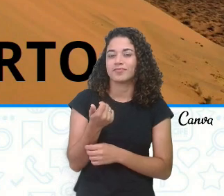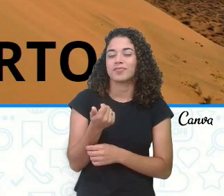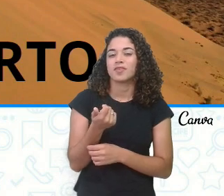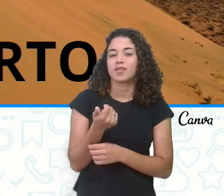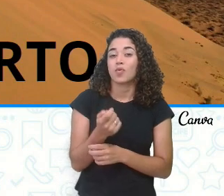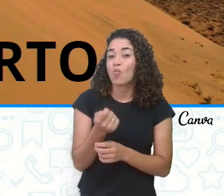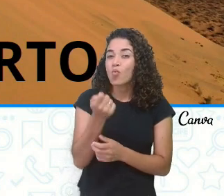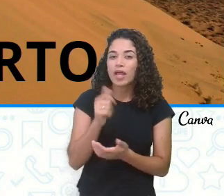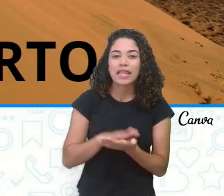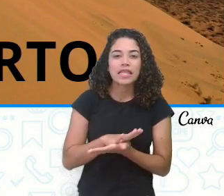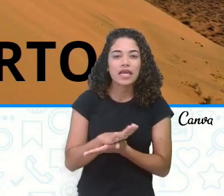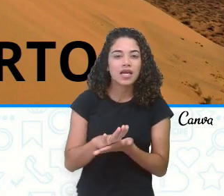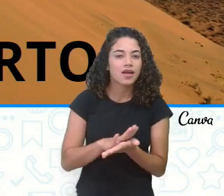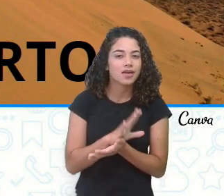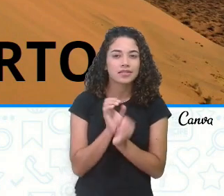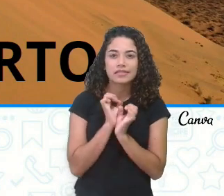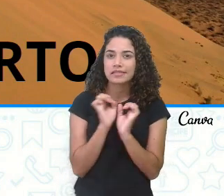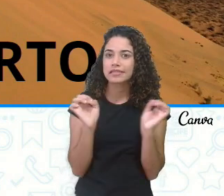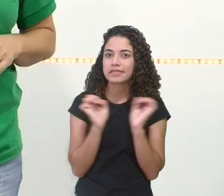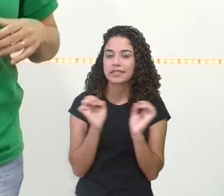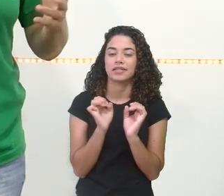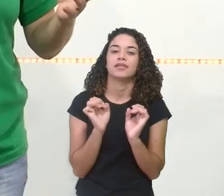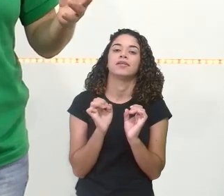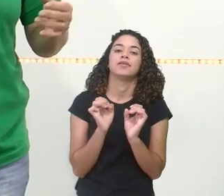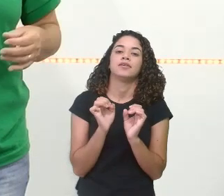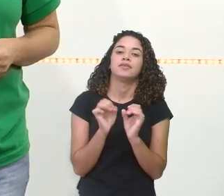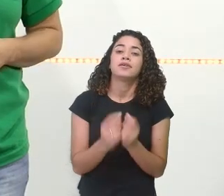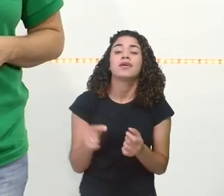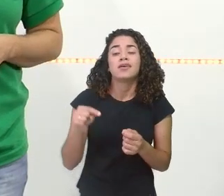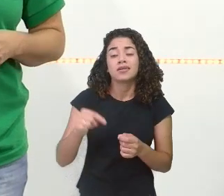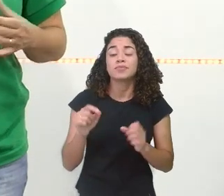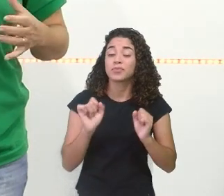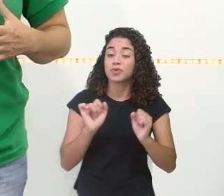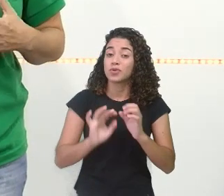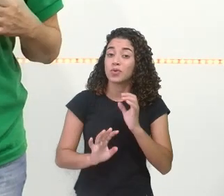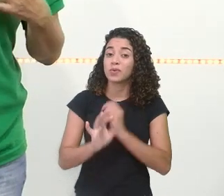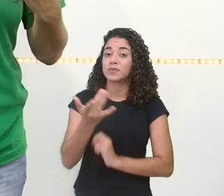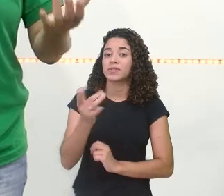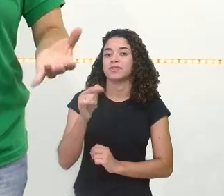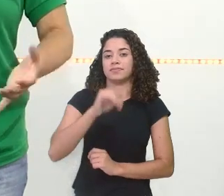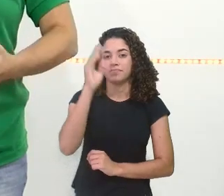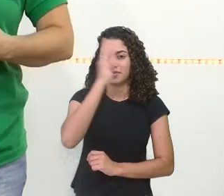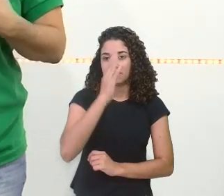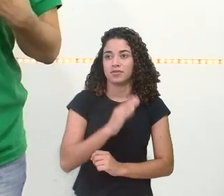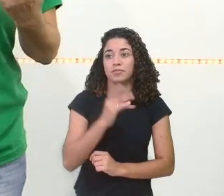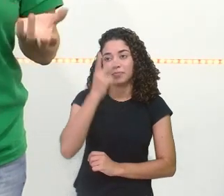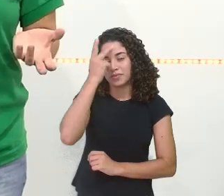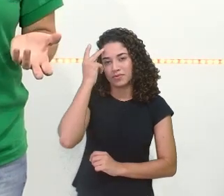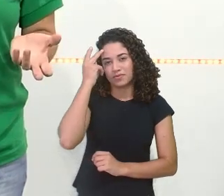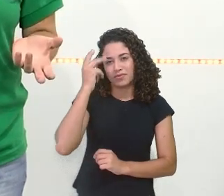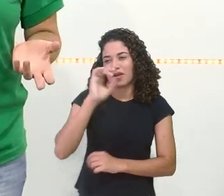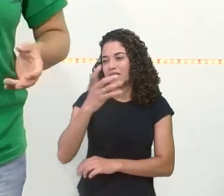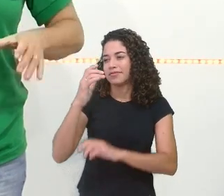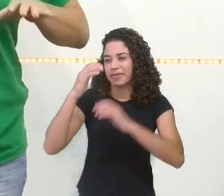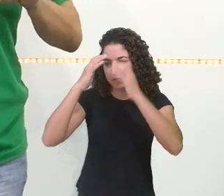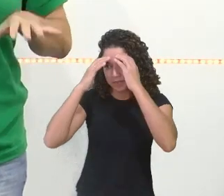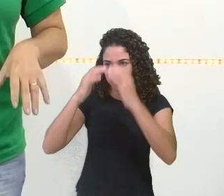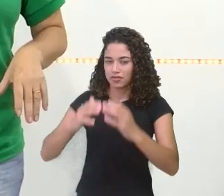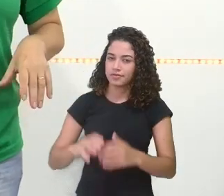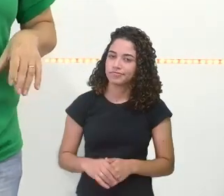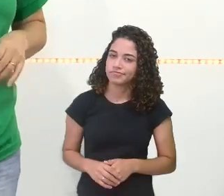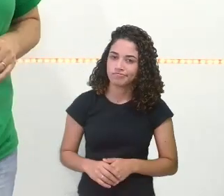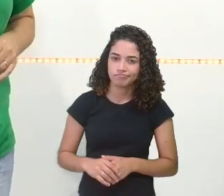qualquer solo, gente. Inclusive no Brasil. E está acontecendo. Por causa dos desmatamentos, as pessoas não estão respeitando a natureza. É